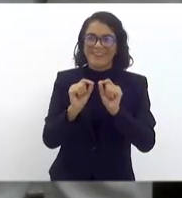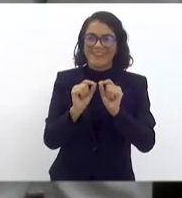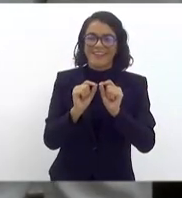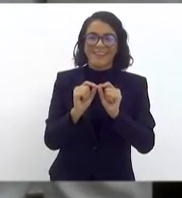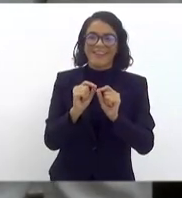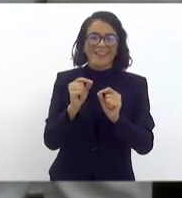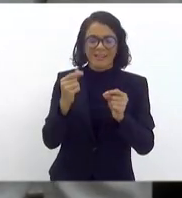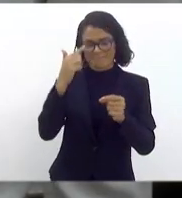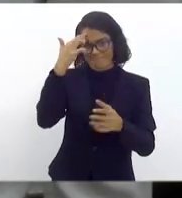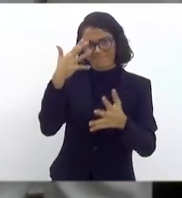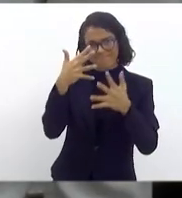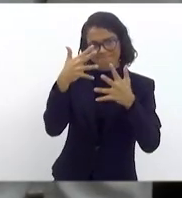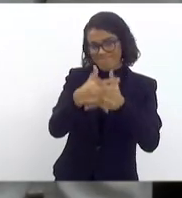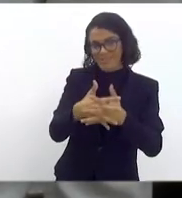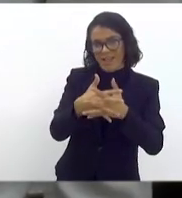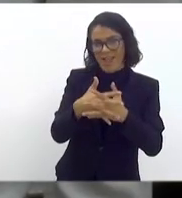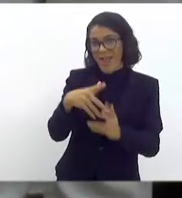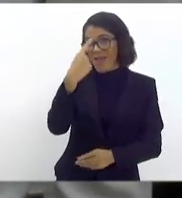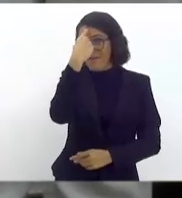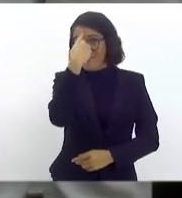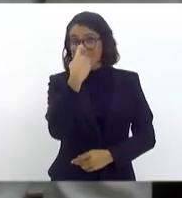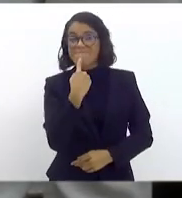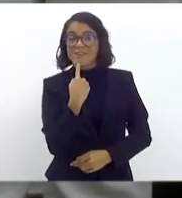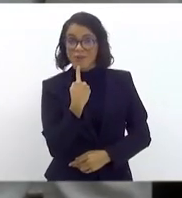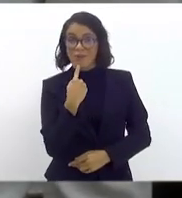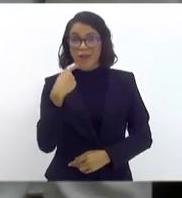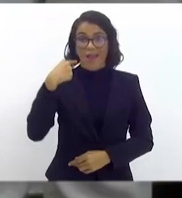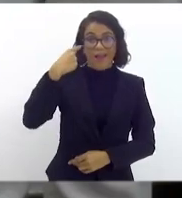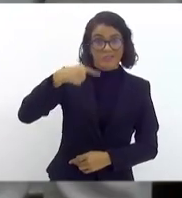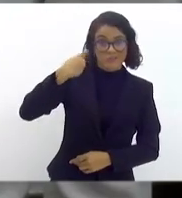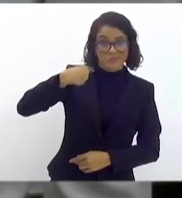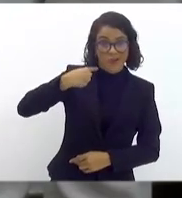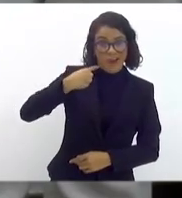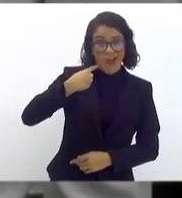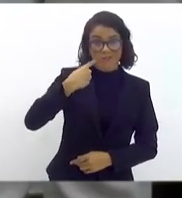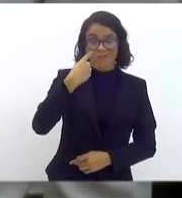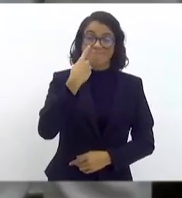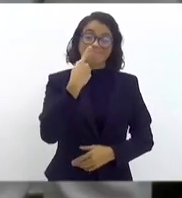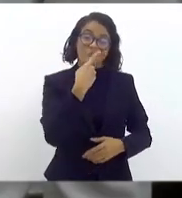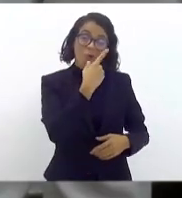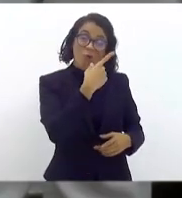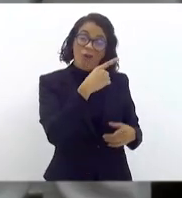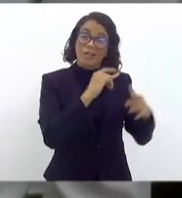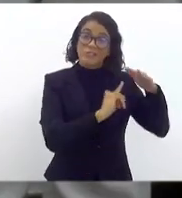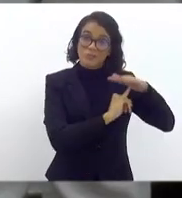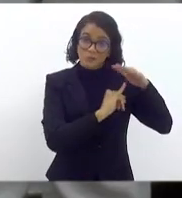não se confunde a figura do advogado com a instituição, eu concordo em alguns aspectos.